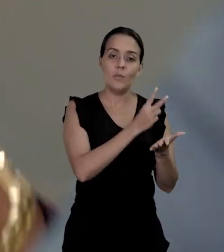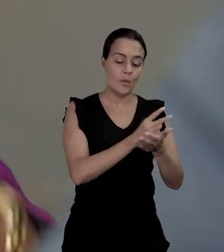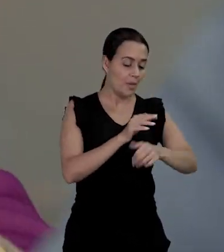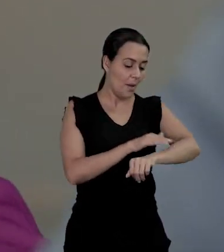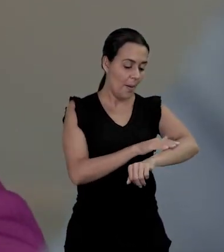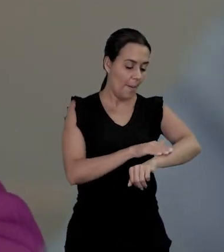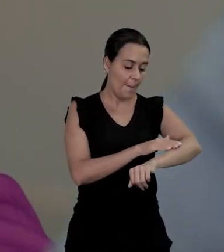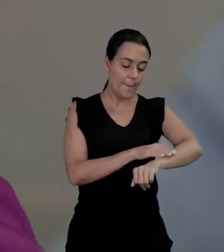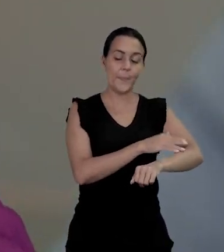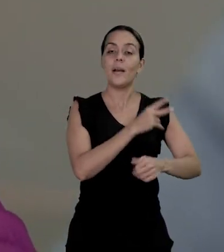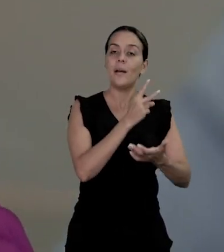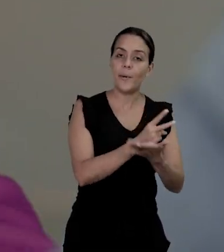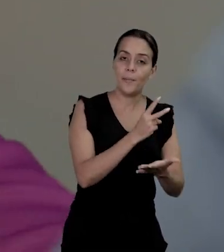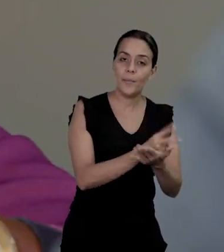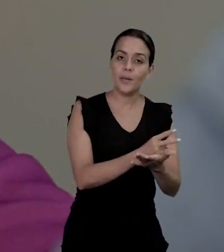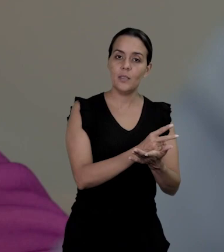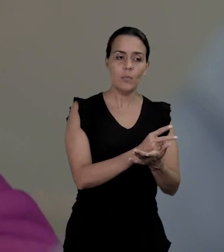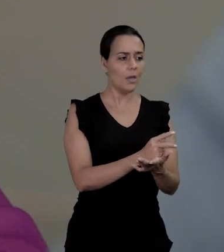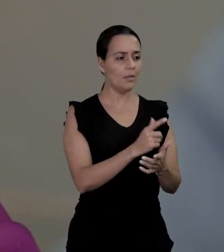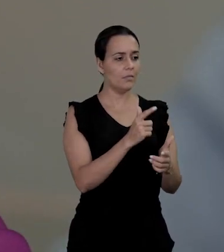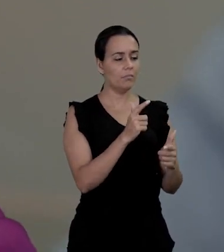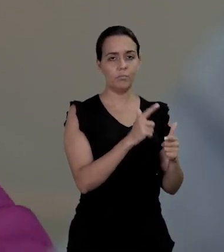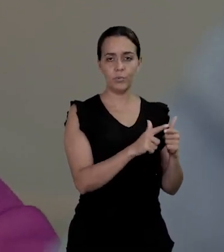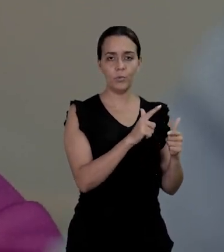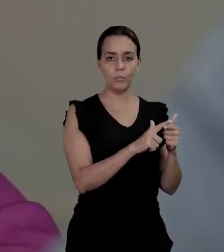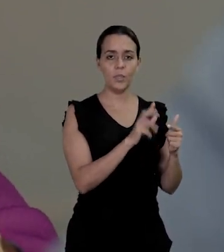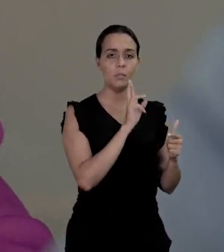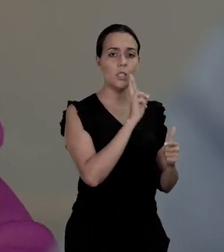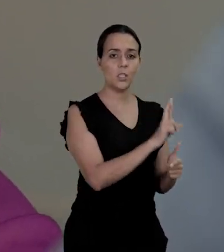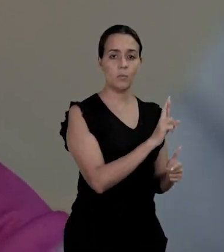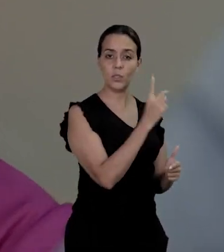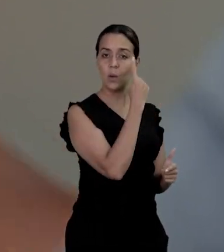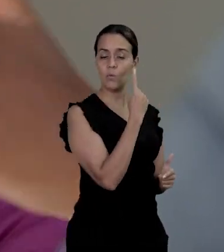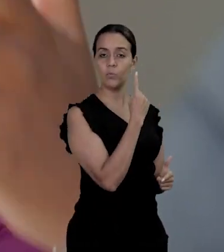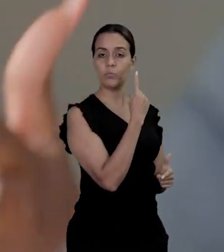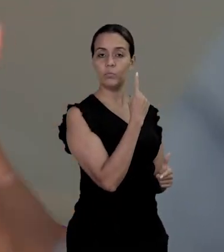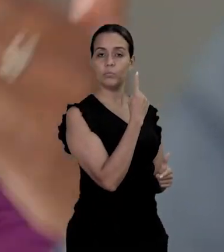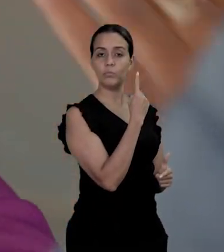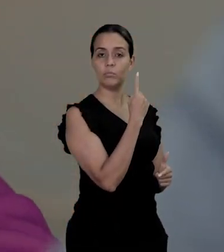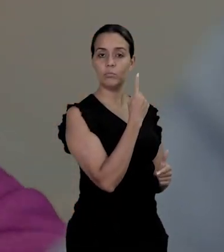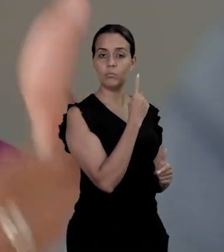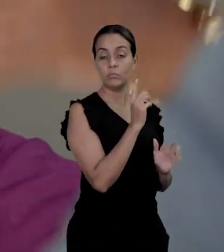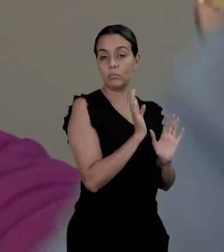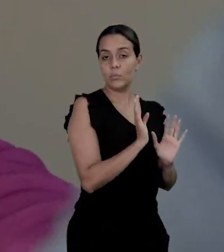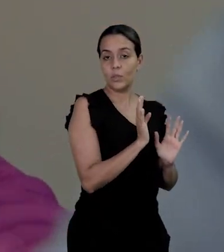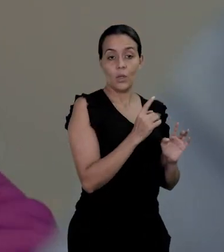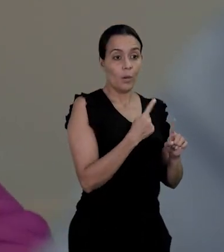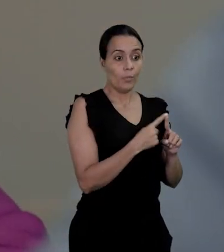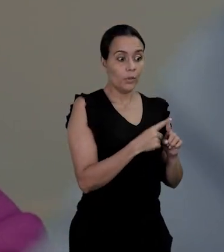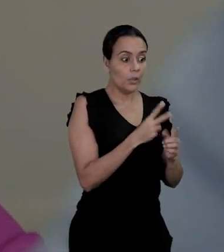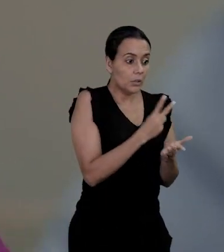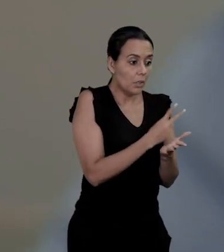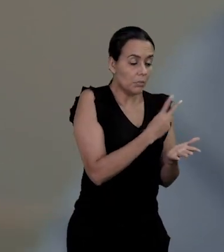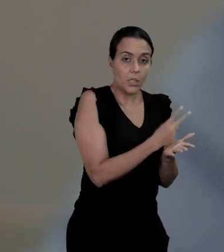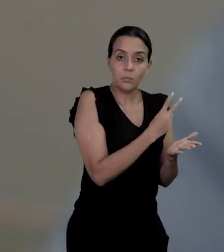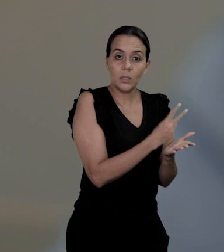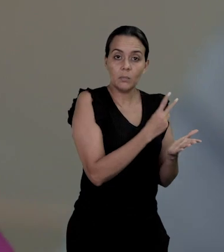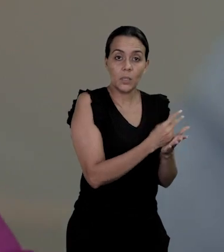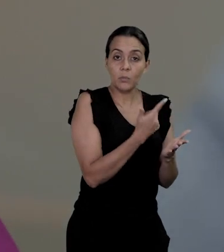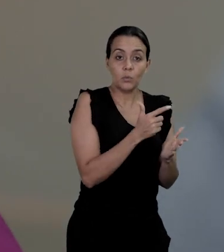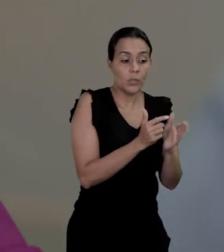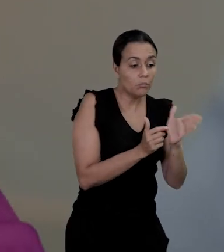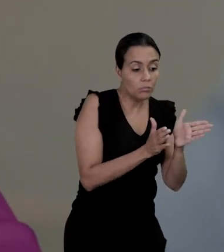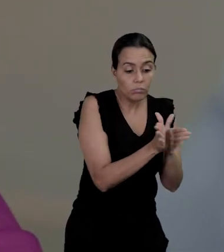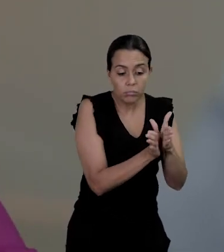aí até o empresário perde, porque você está sempre no mesmo caminho, você não tem soluções que vão agregar e desenvolver sua empresa e automaticamente a sociedade. Então, quando a gente não